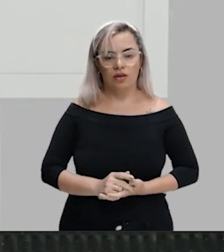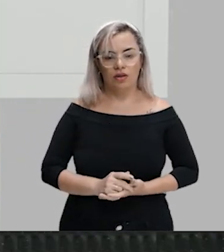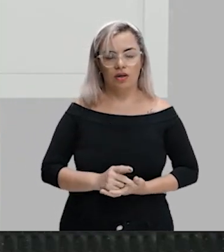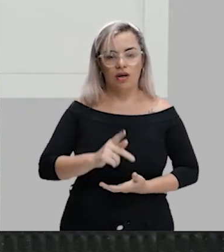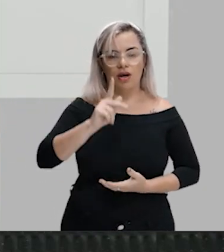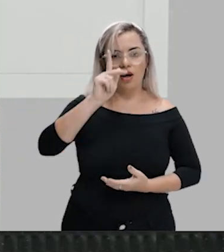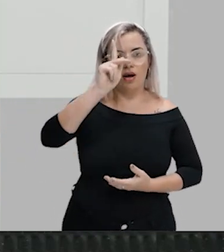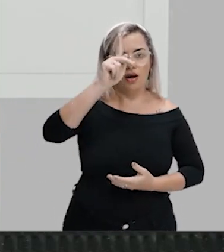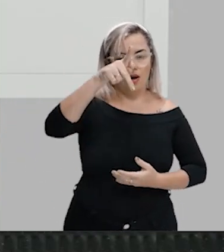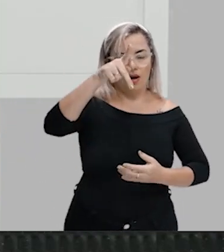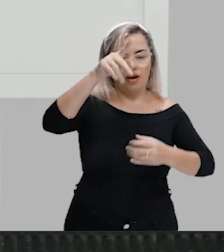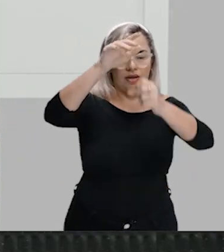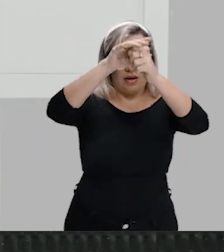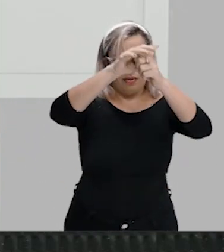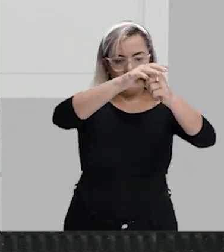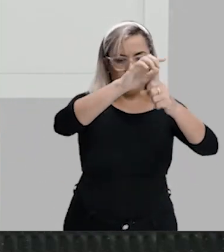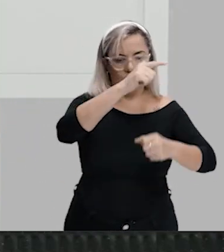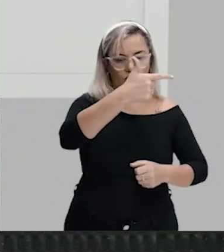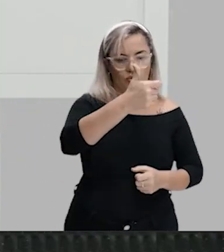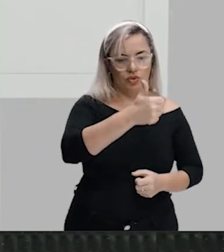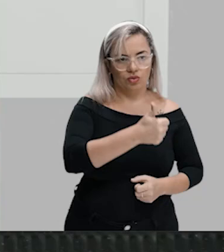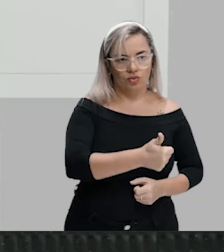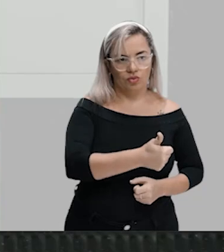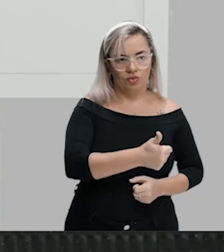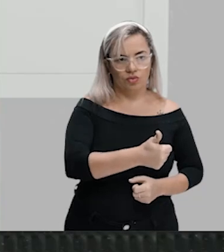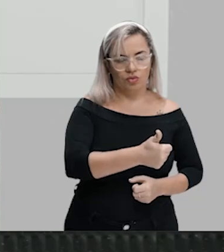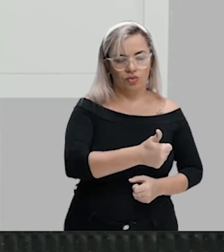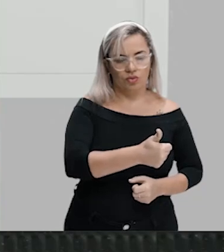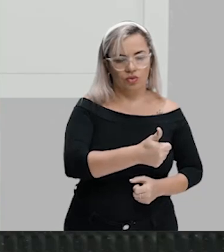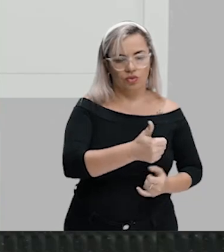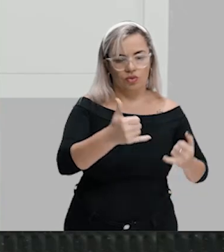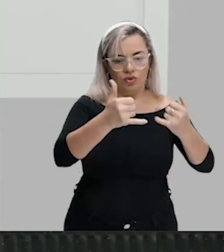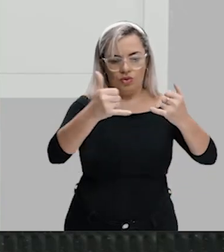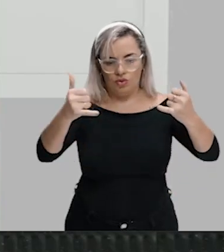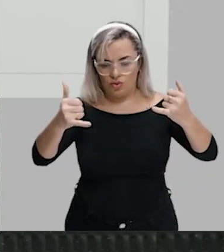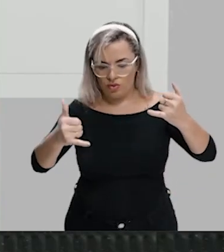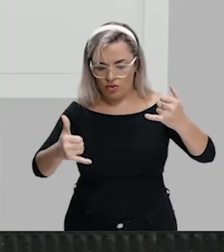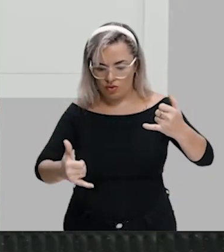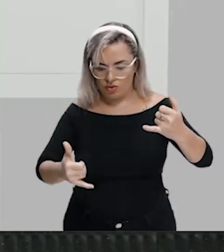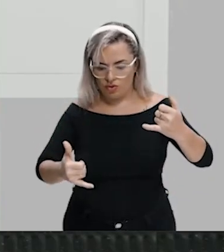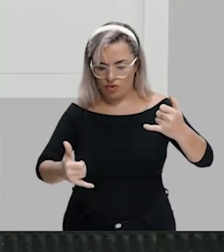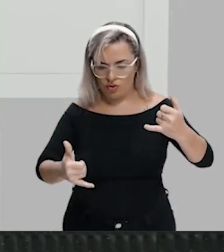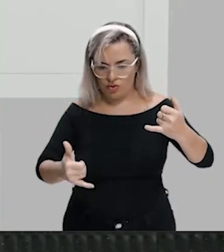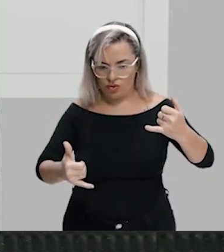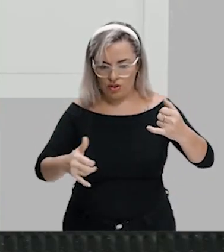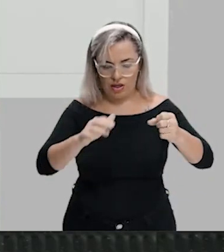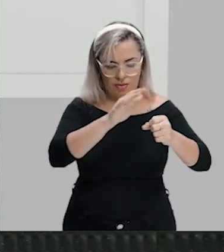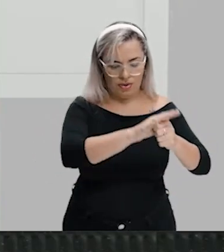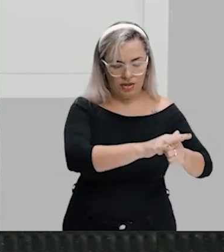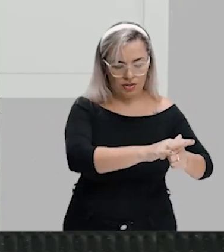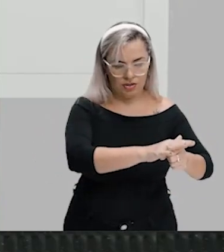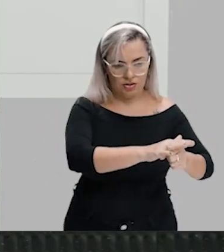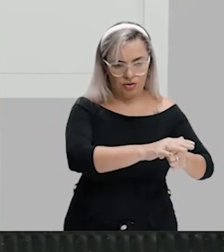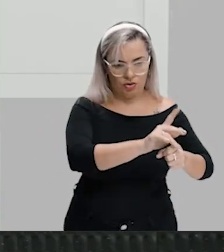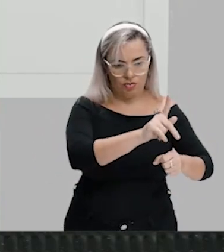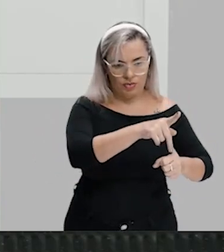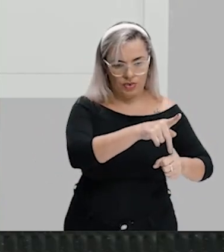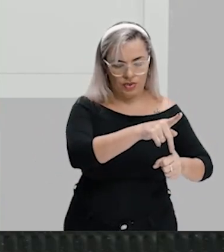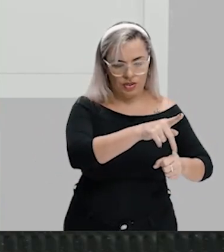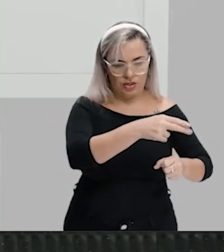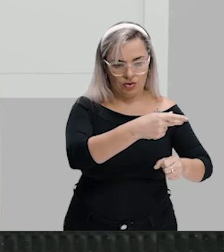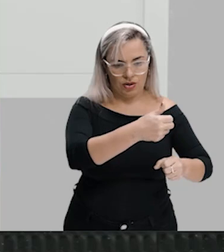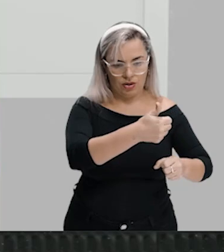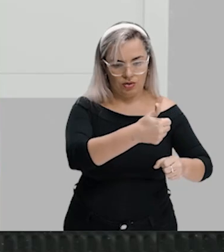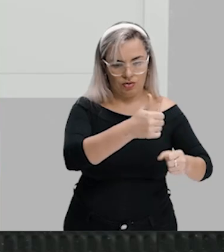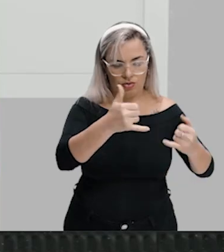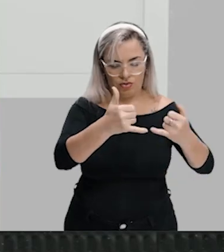1, certo? Quando a pressão é igual a 1, o volume é 4. Quando a pressão